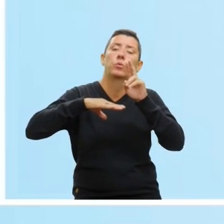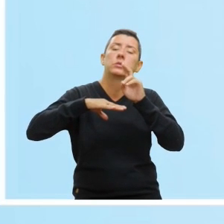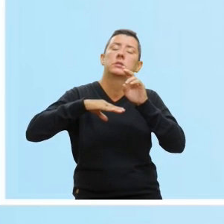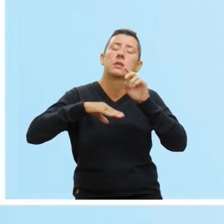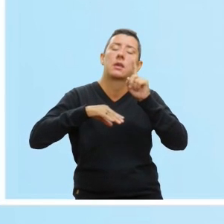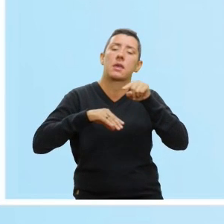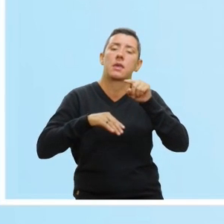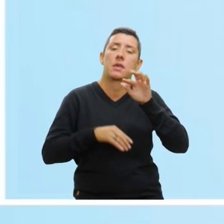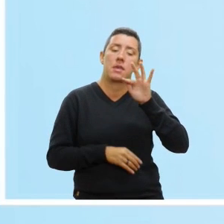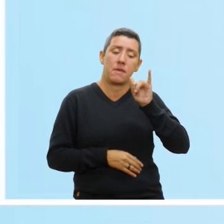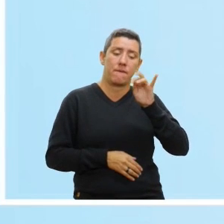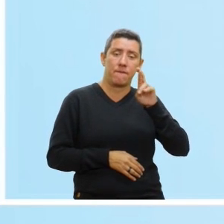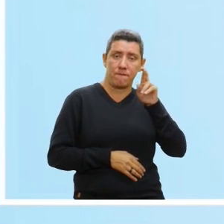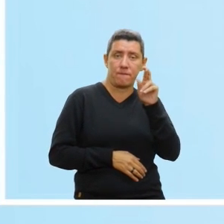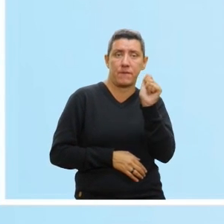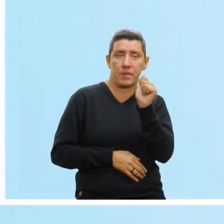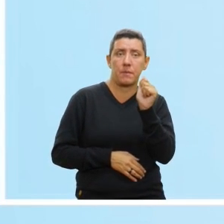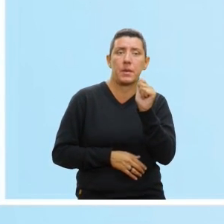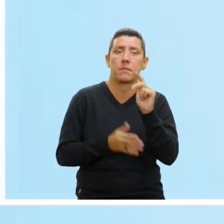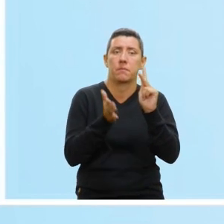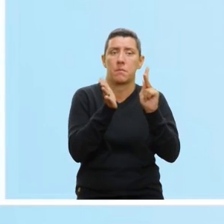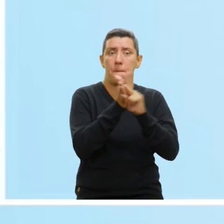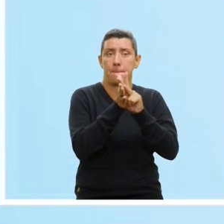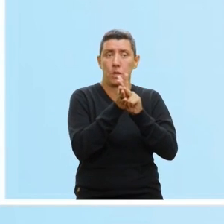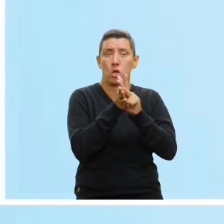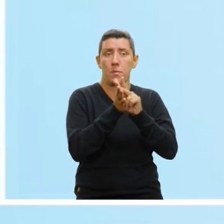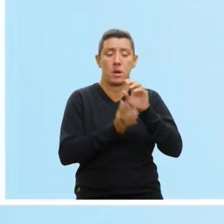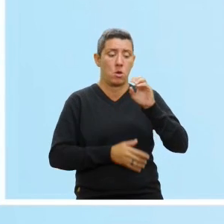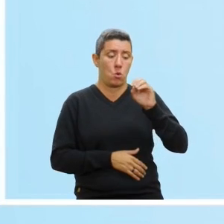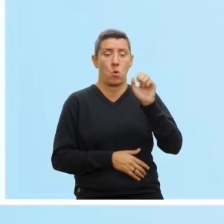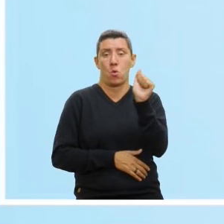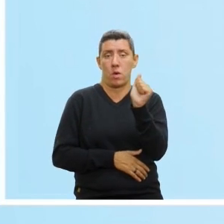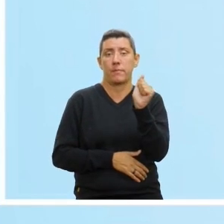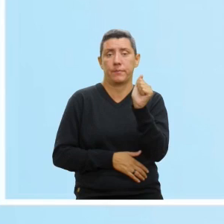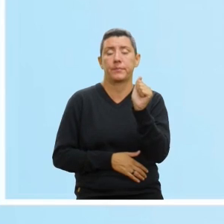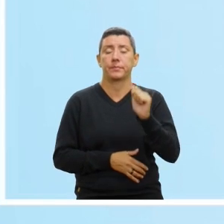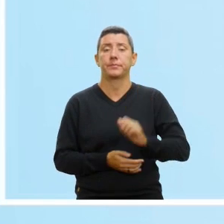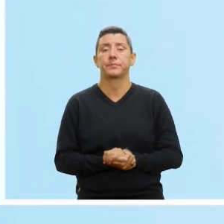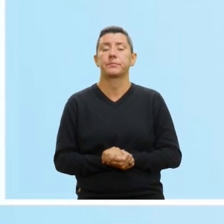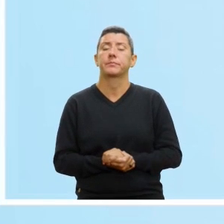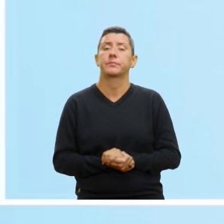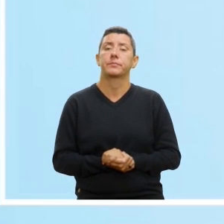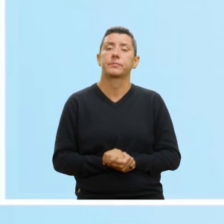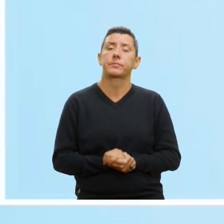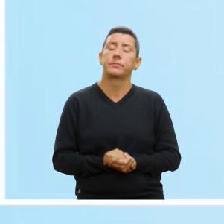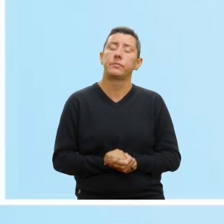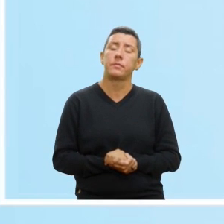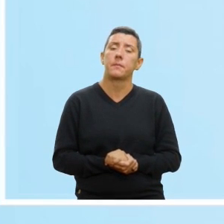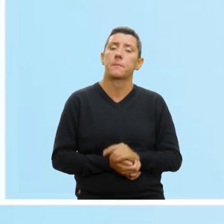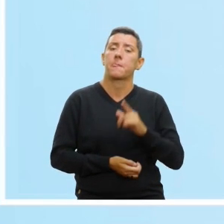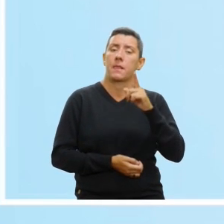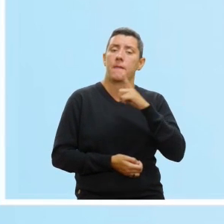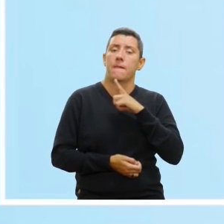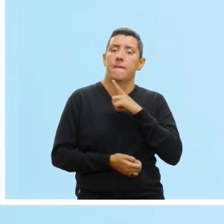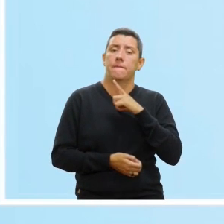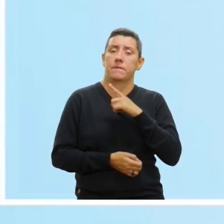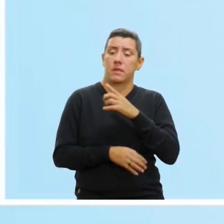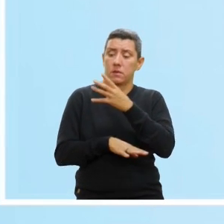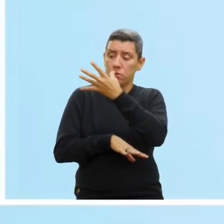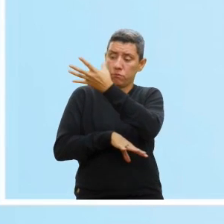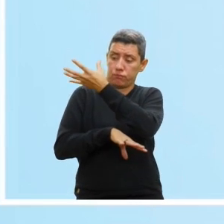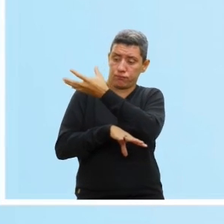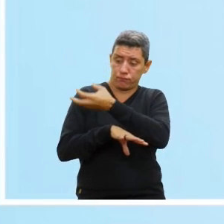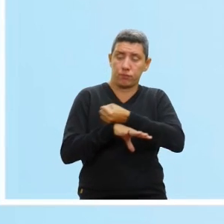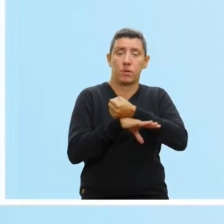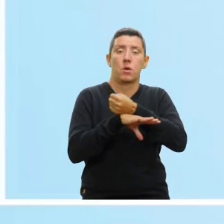fibra dopada com érbio, tá? Ele basicamente tem o sinal que chega com aqueles 80 canais, ele